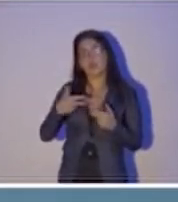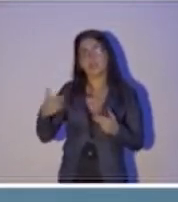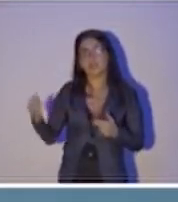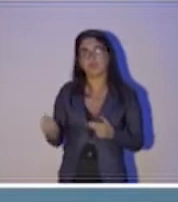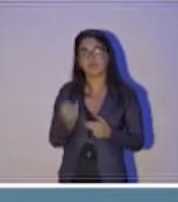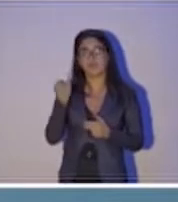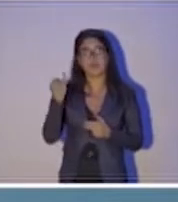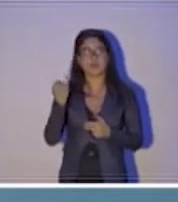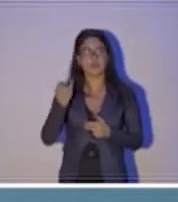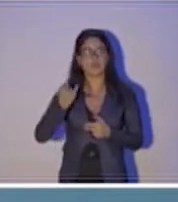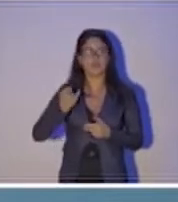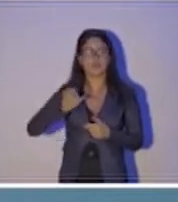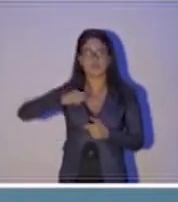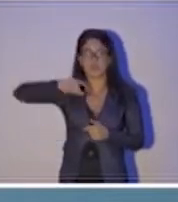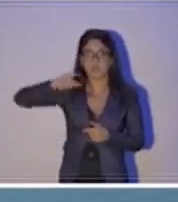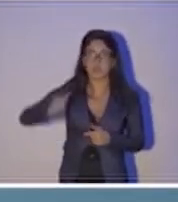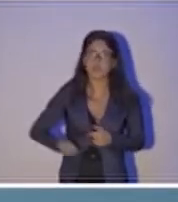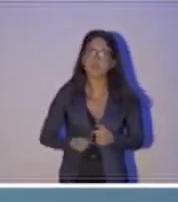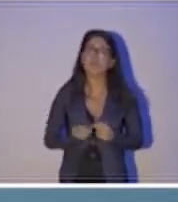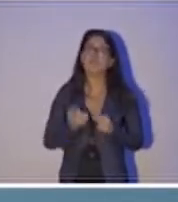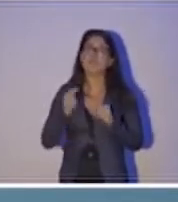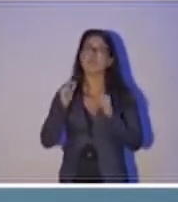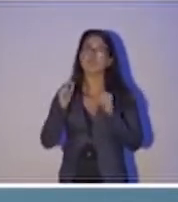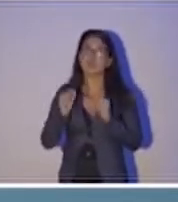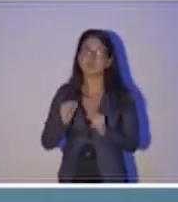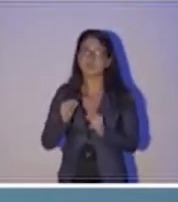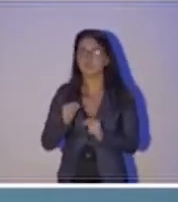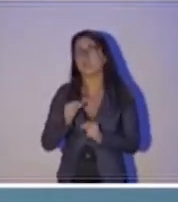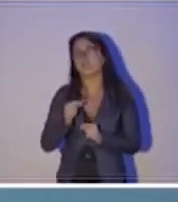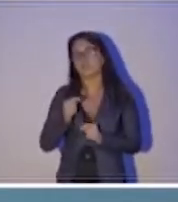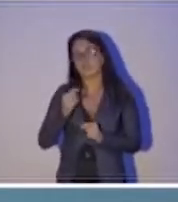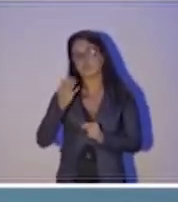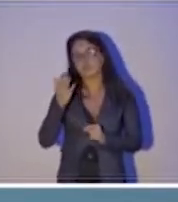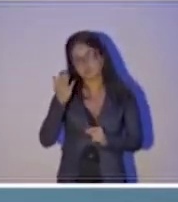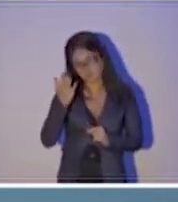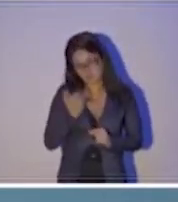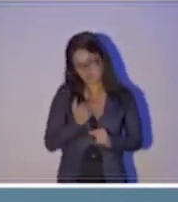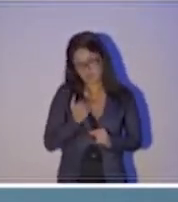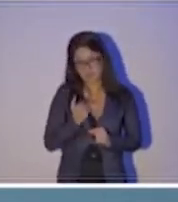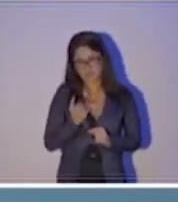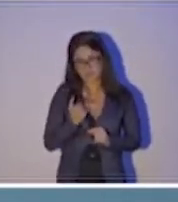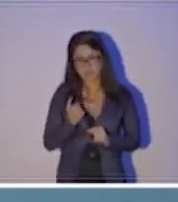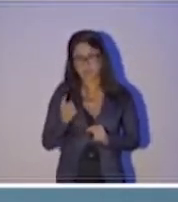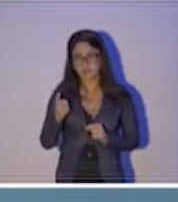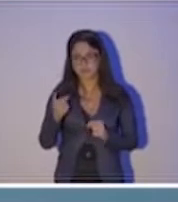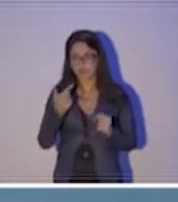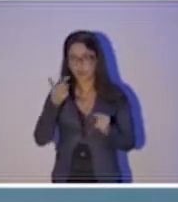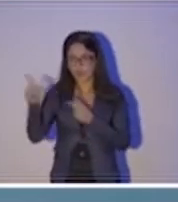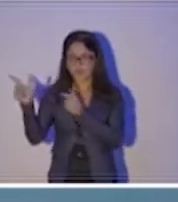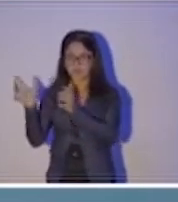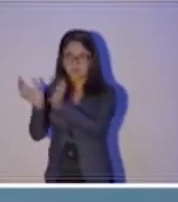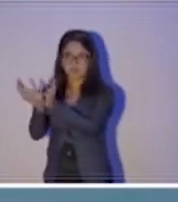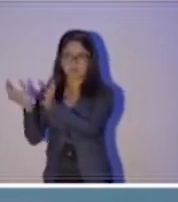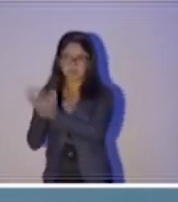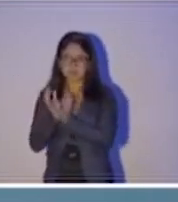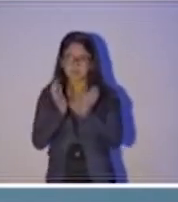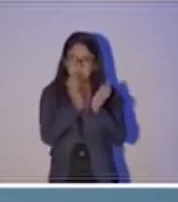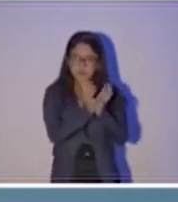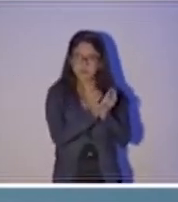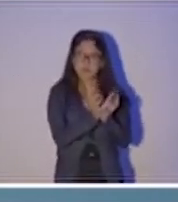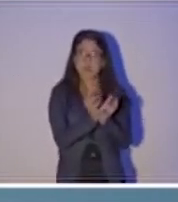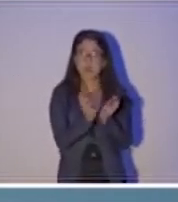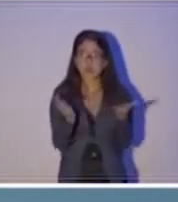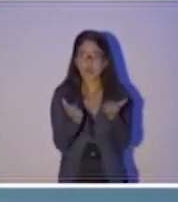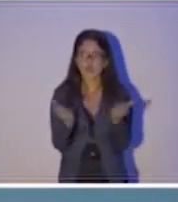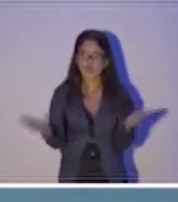importantes, aproveitando o gancho, né, da Conectando Saberes, essa rede de professores para professores, outras tantas redes que a gente tem aqui hoje, onde